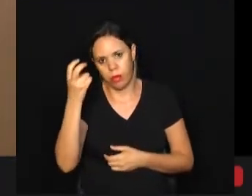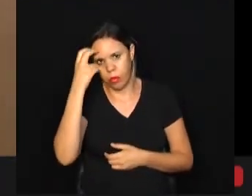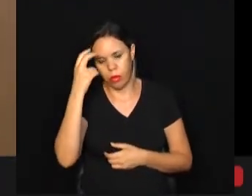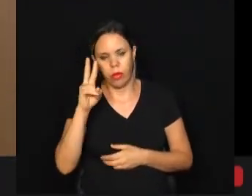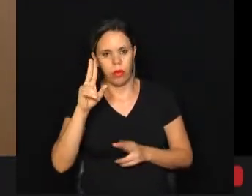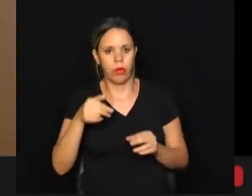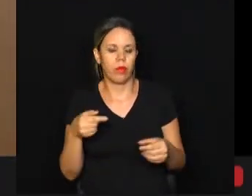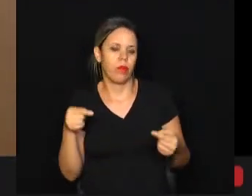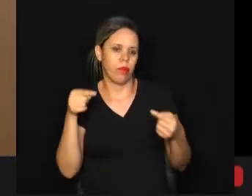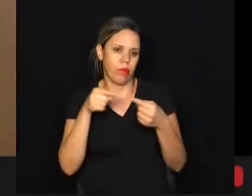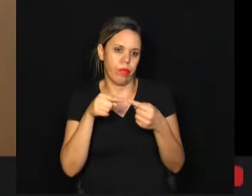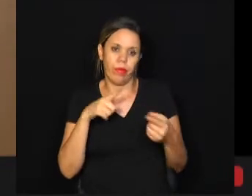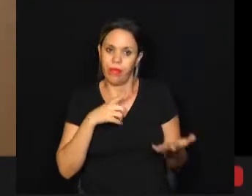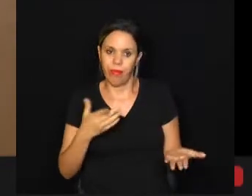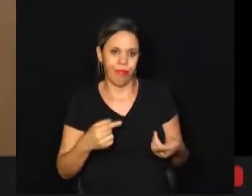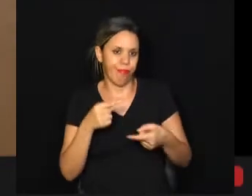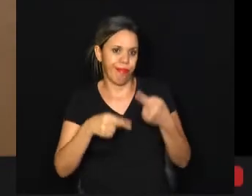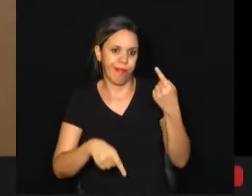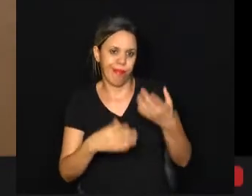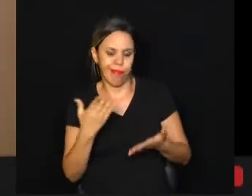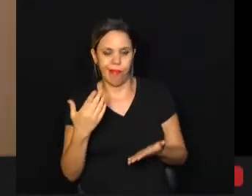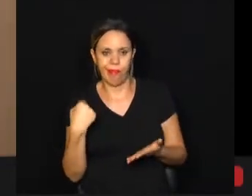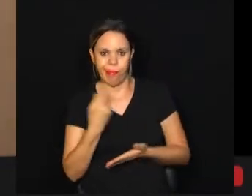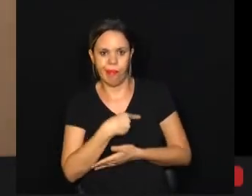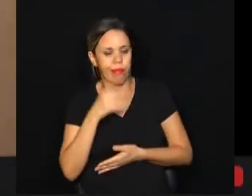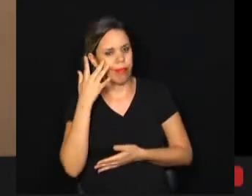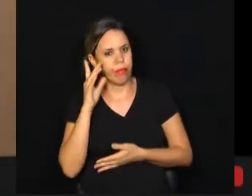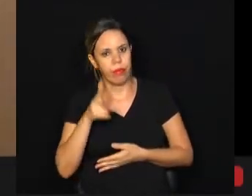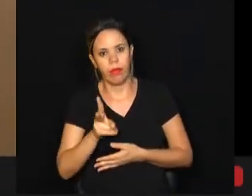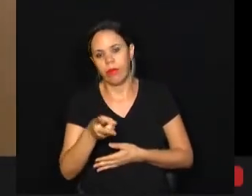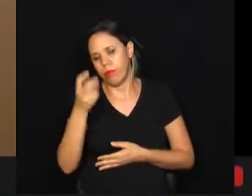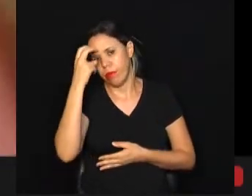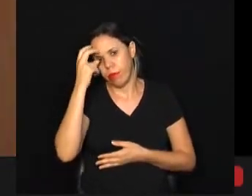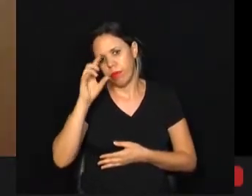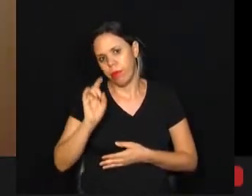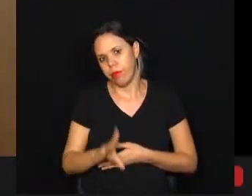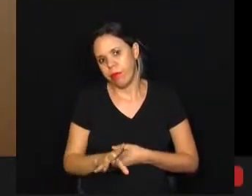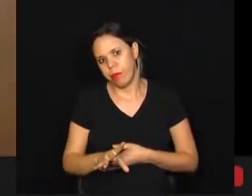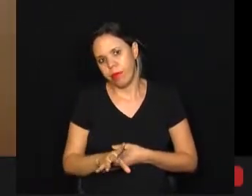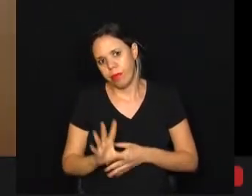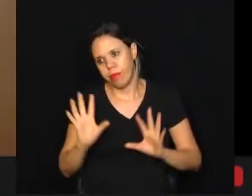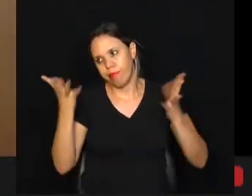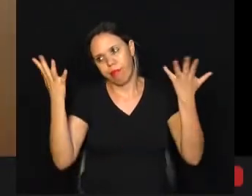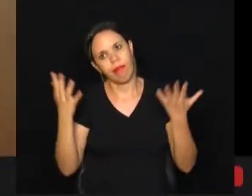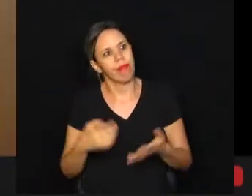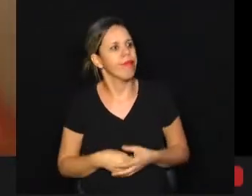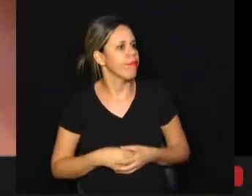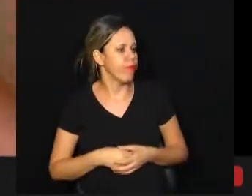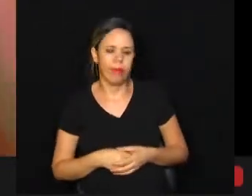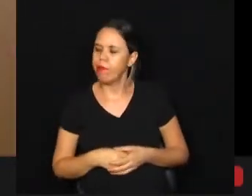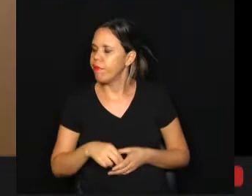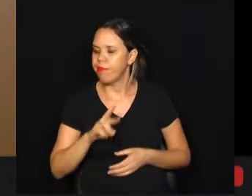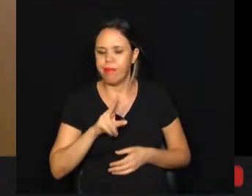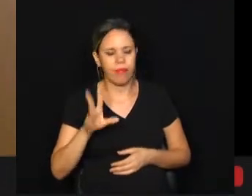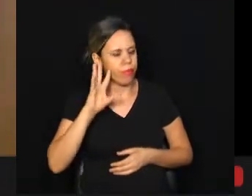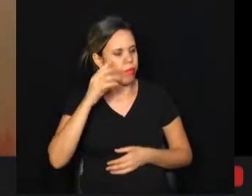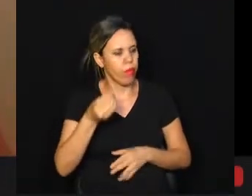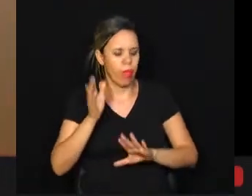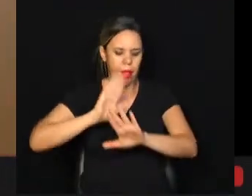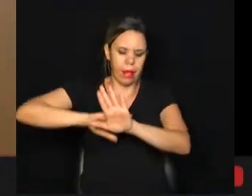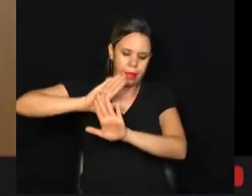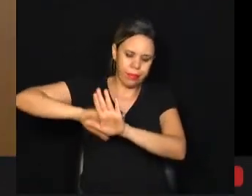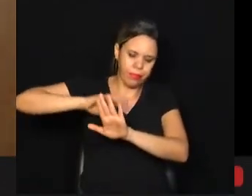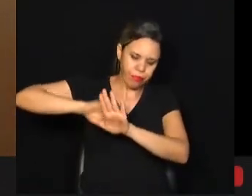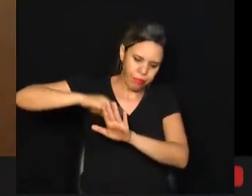nesse lugar, né? Mas porque a gente acha que sempre a cultura é só a festa e não compreende o que está por trás